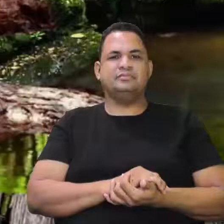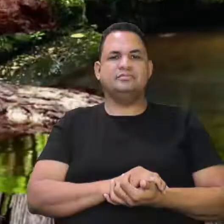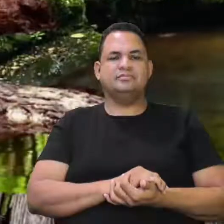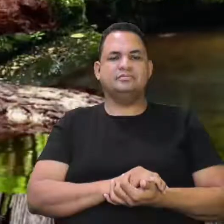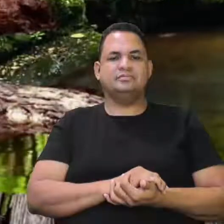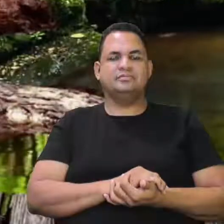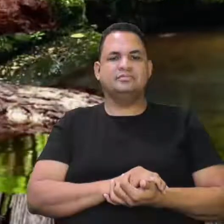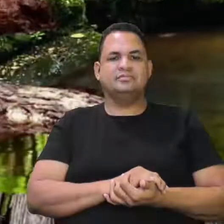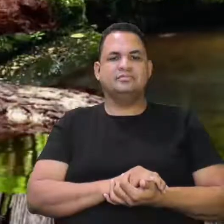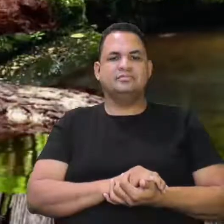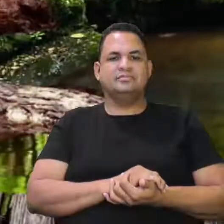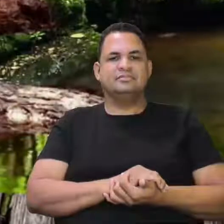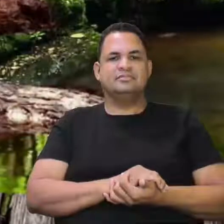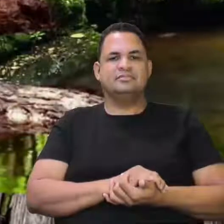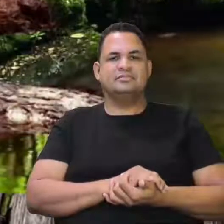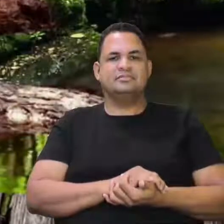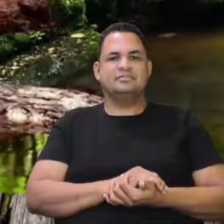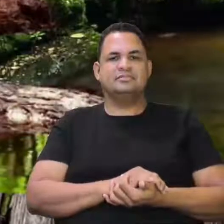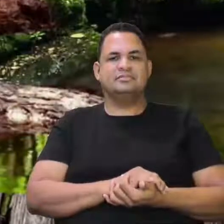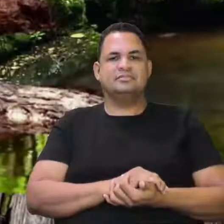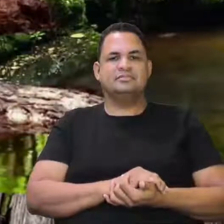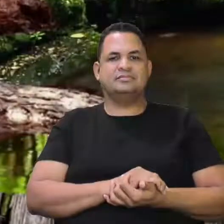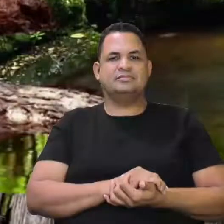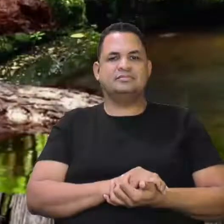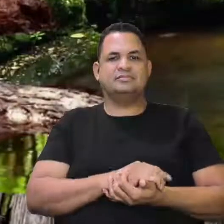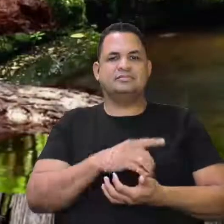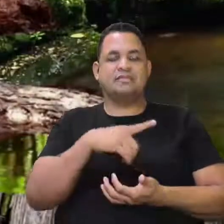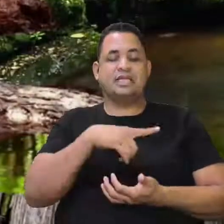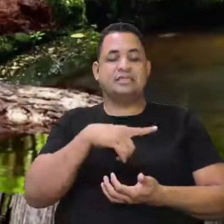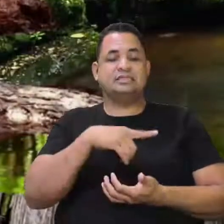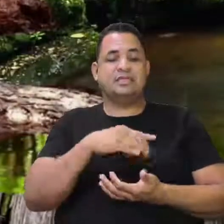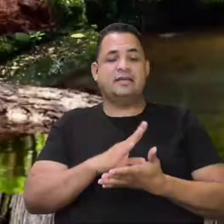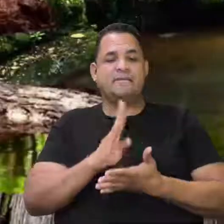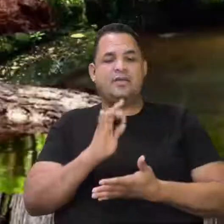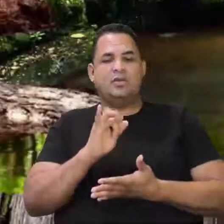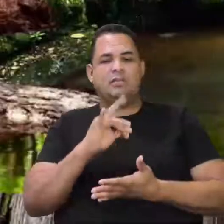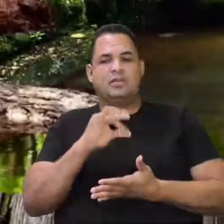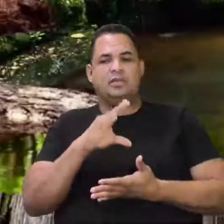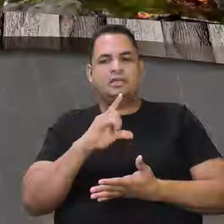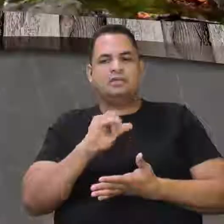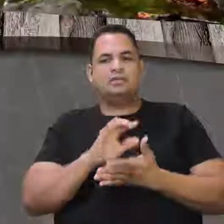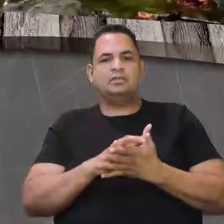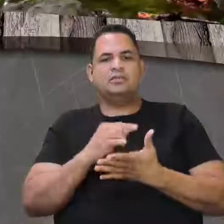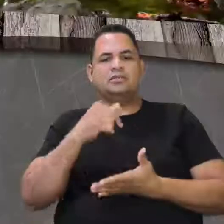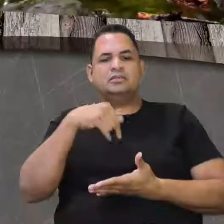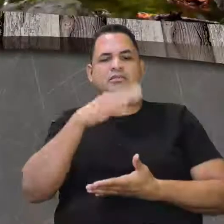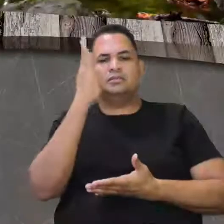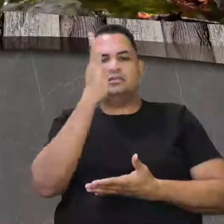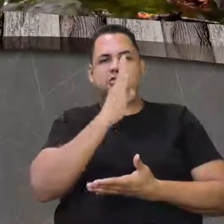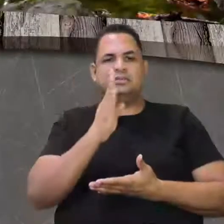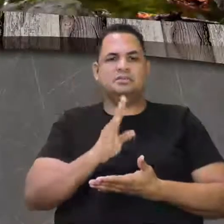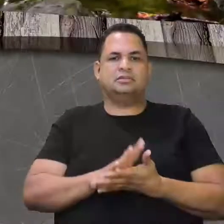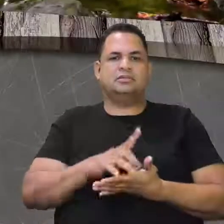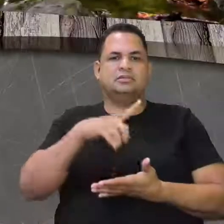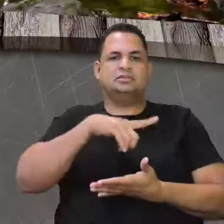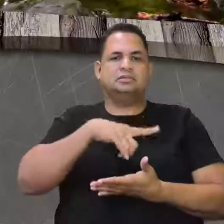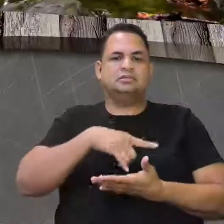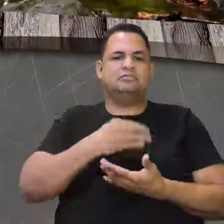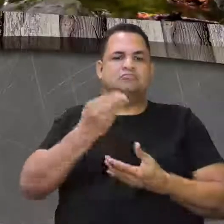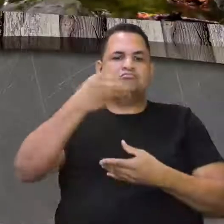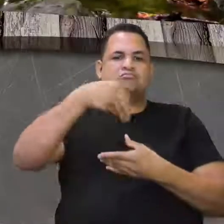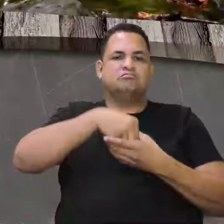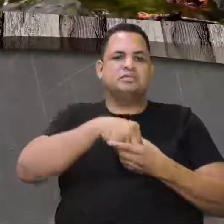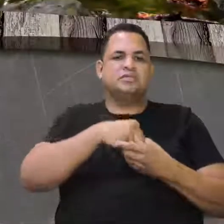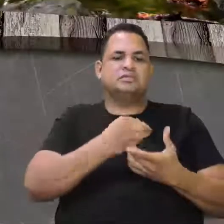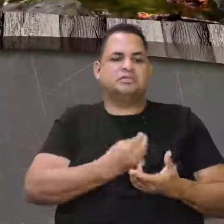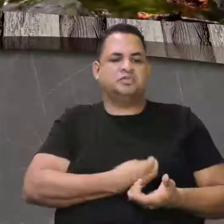Olhe lá se deixasse alguém vivo, tá? E aí a gente tem biopirataria no nosso Brasil, dentro dos nossos